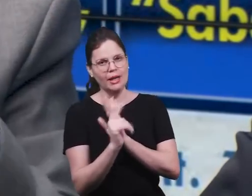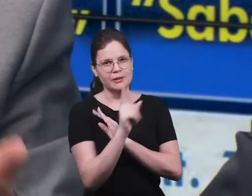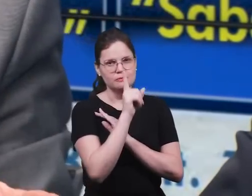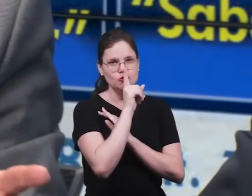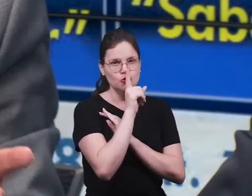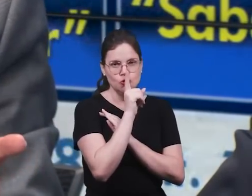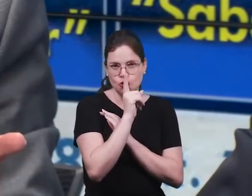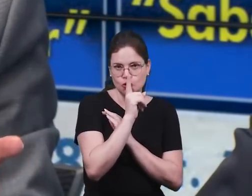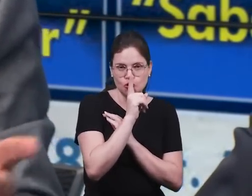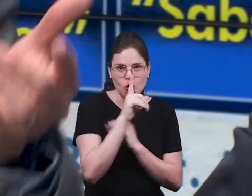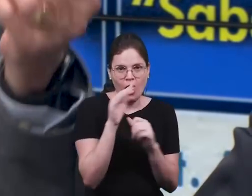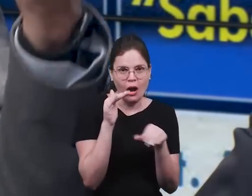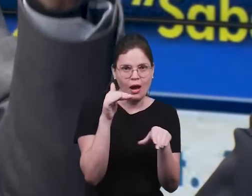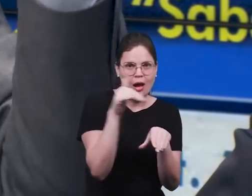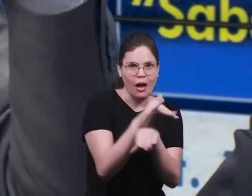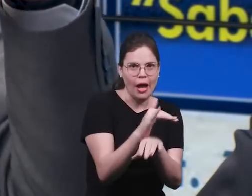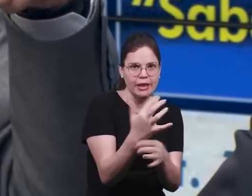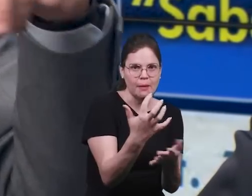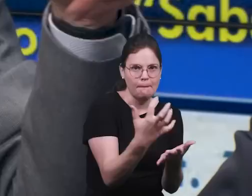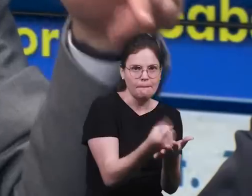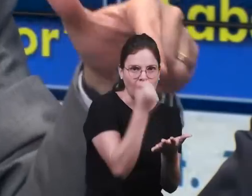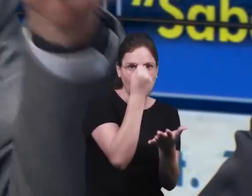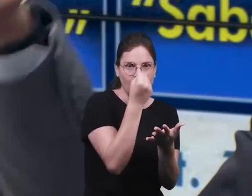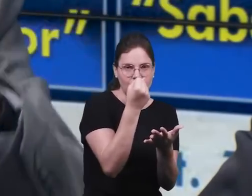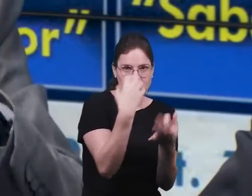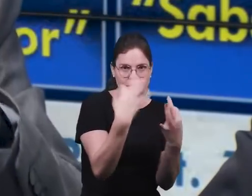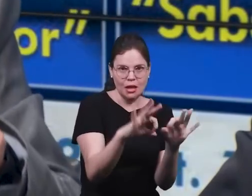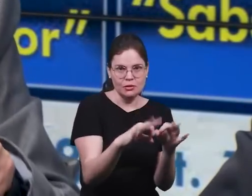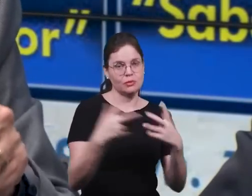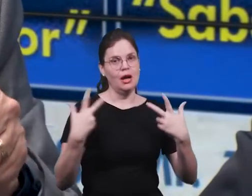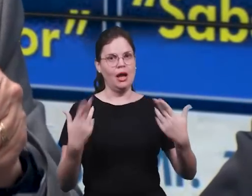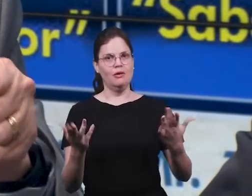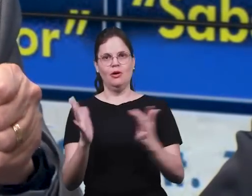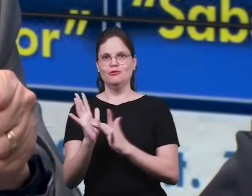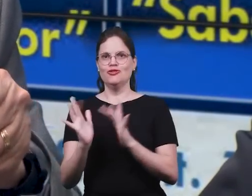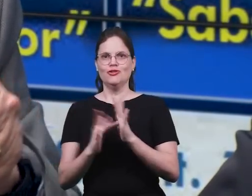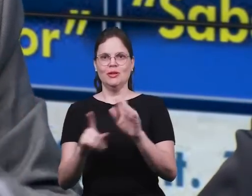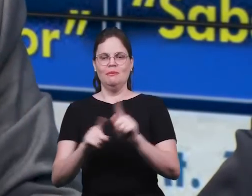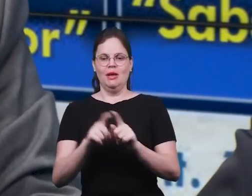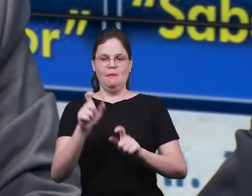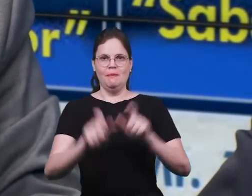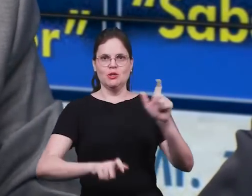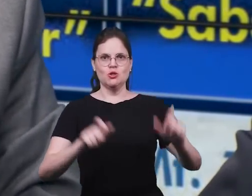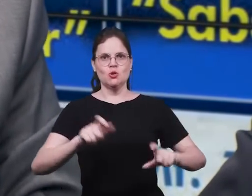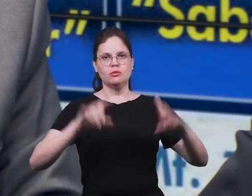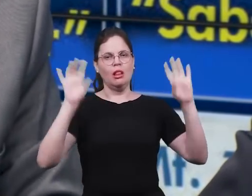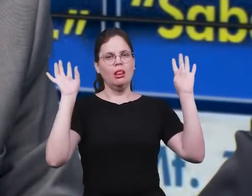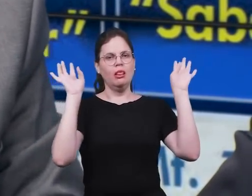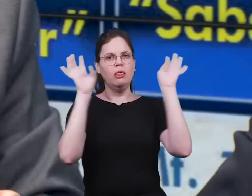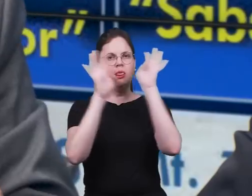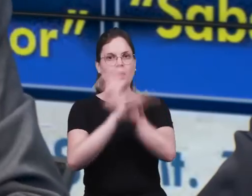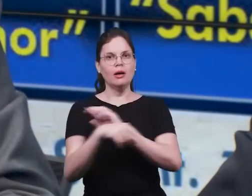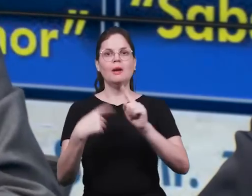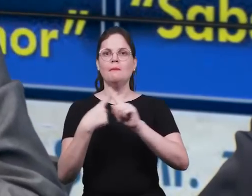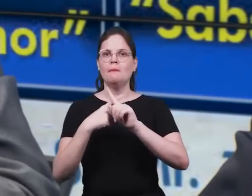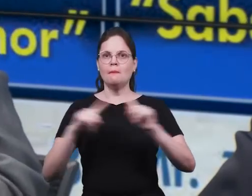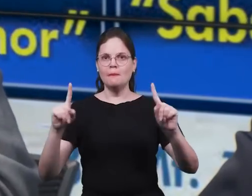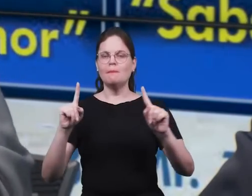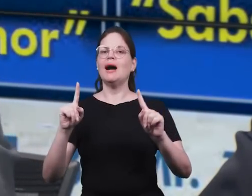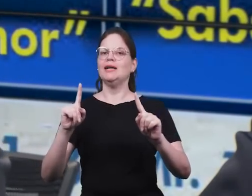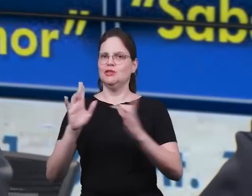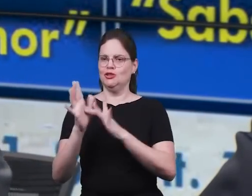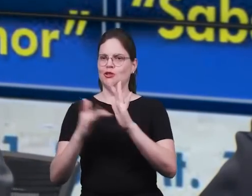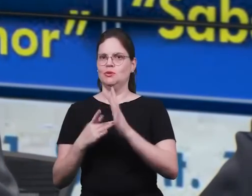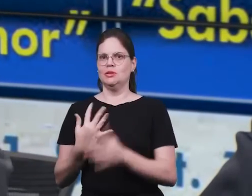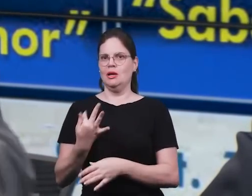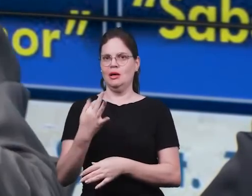isso, muito menos se preparando, mas a voz do Espírito Santo ecoa, falando Maranata, que quer dizer